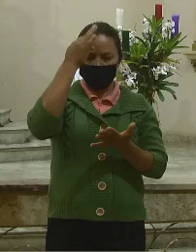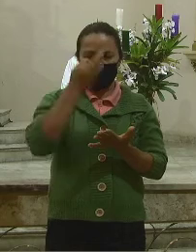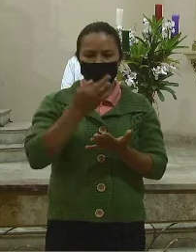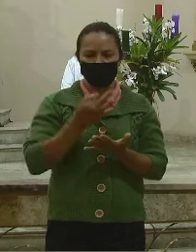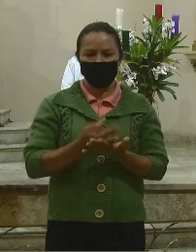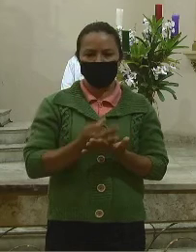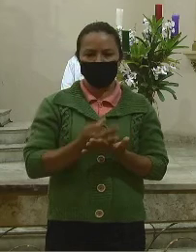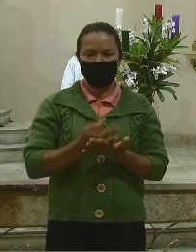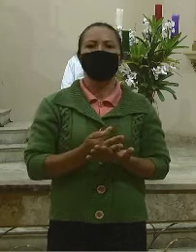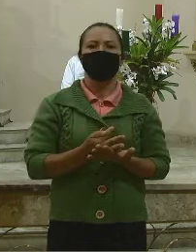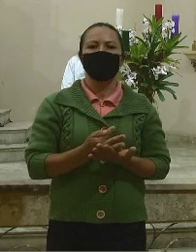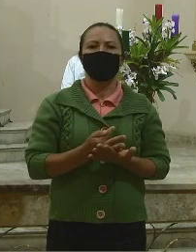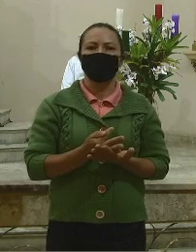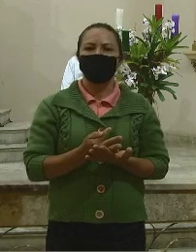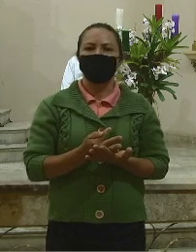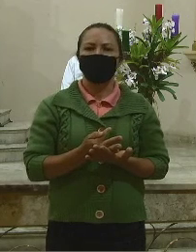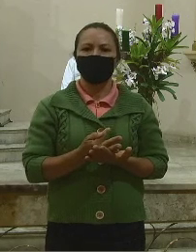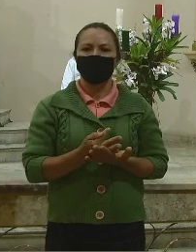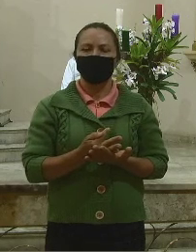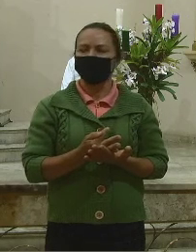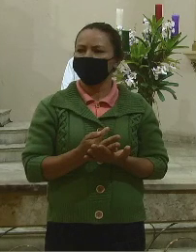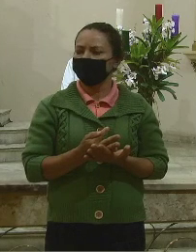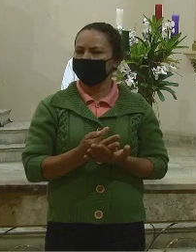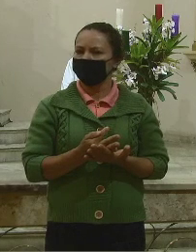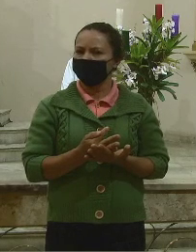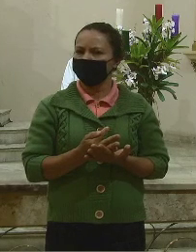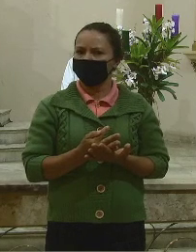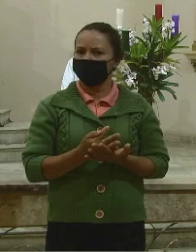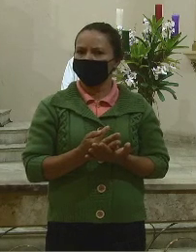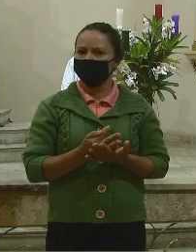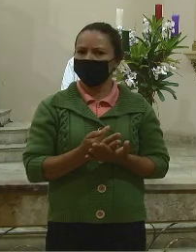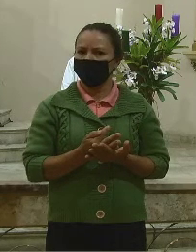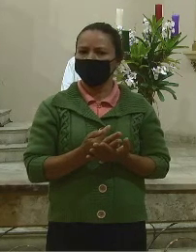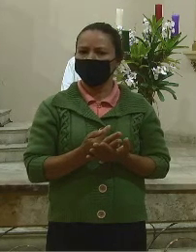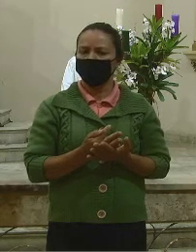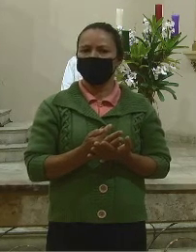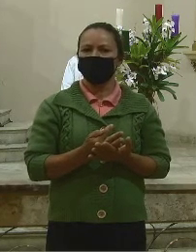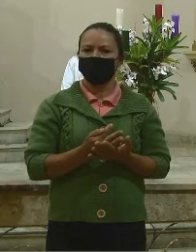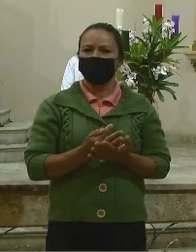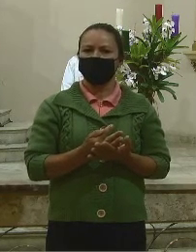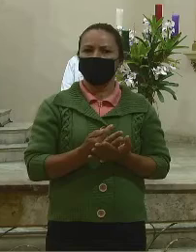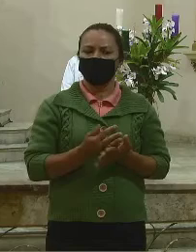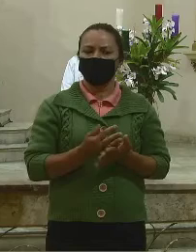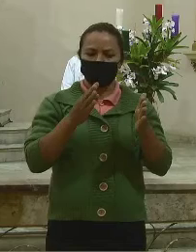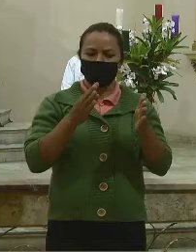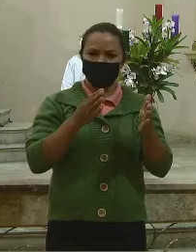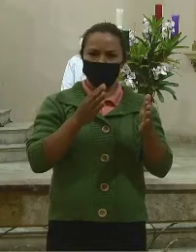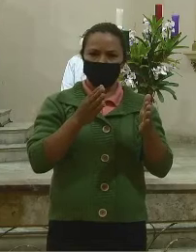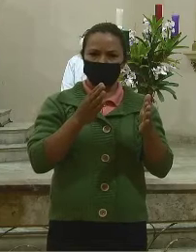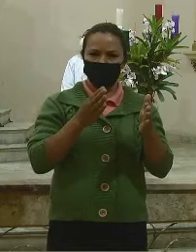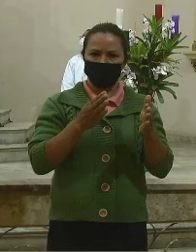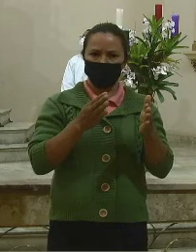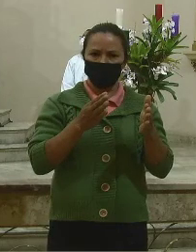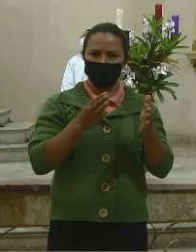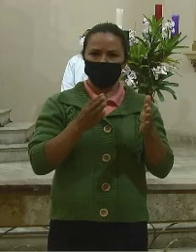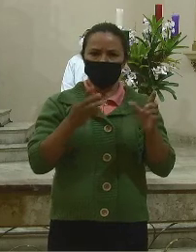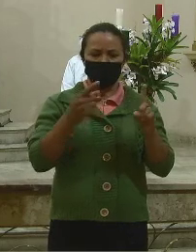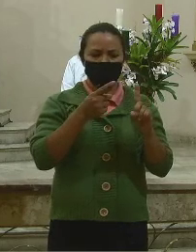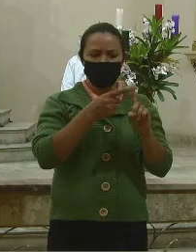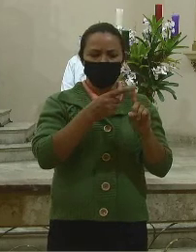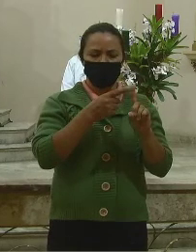fidelidade ao Senhor. Separei dois tópicos apenas, com brevidade, assim espero,